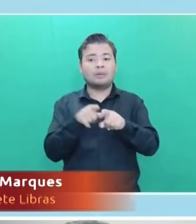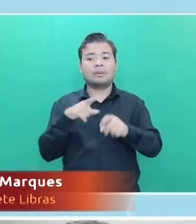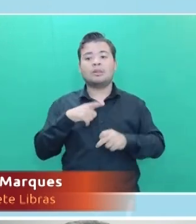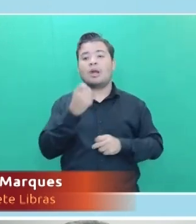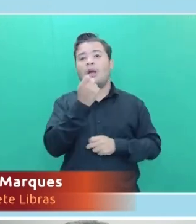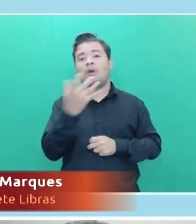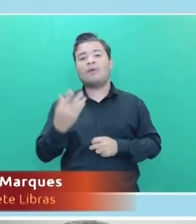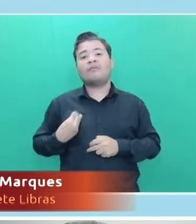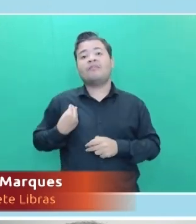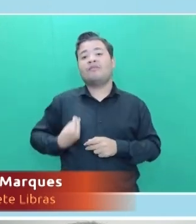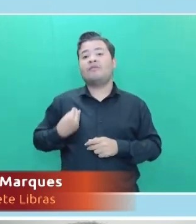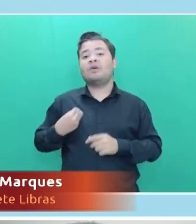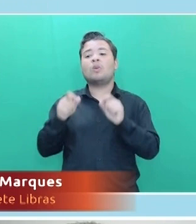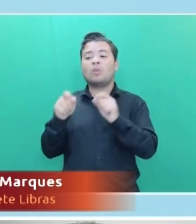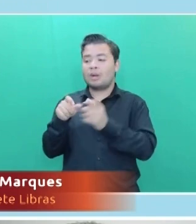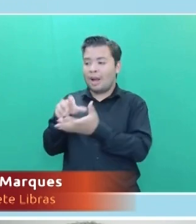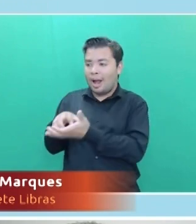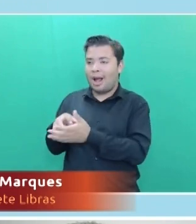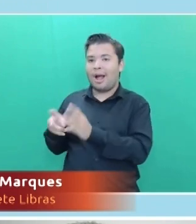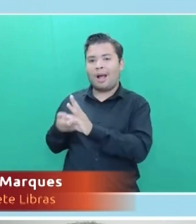aldeias?